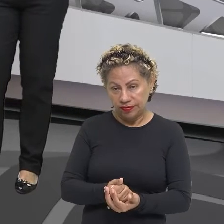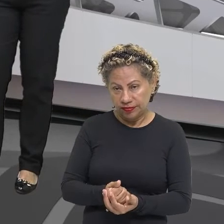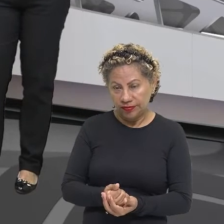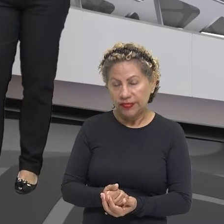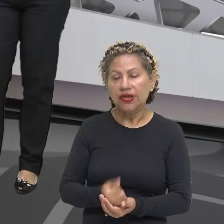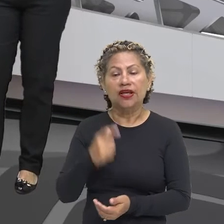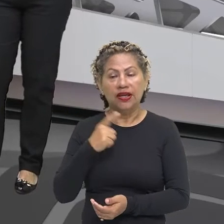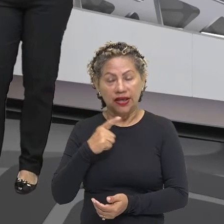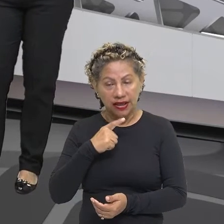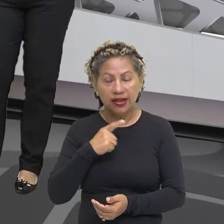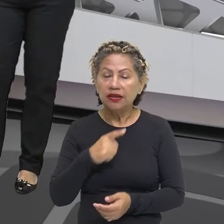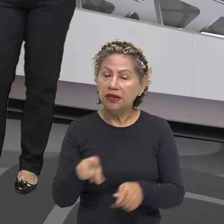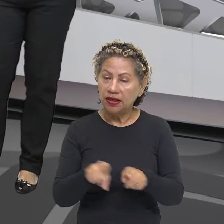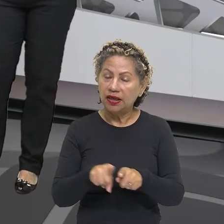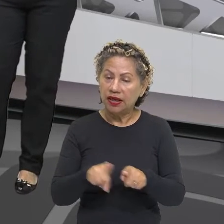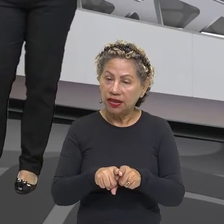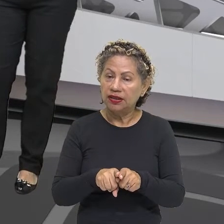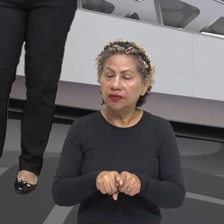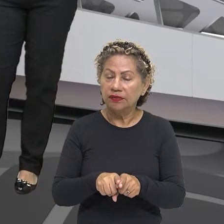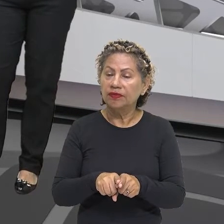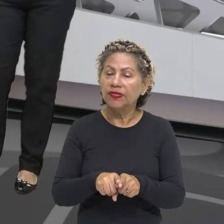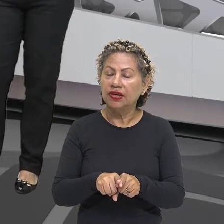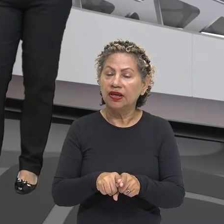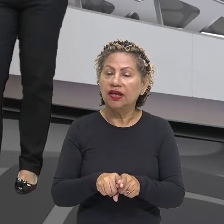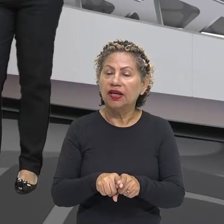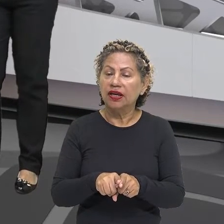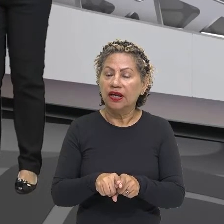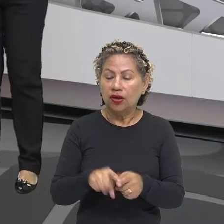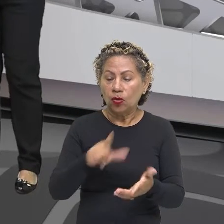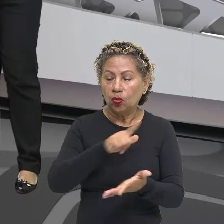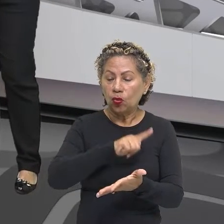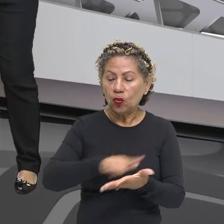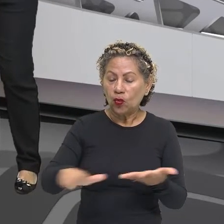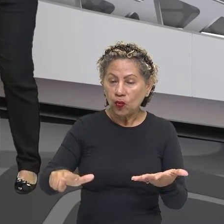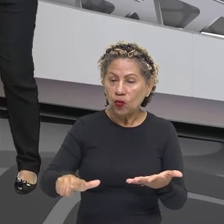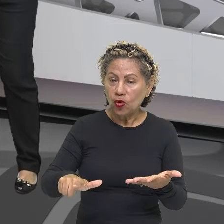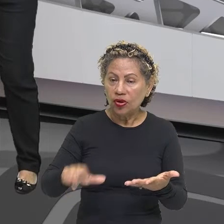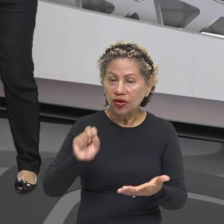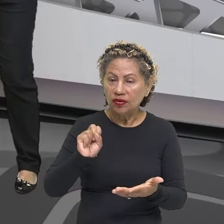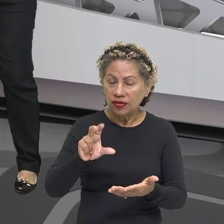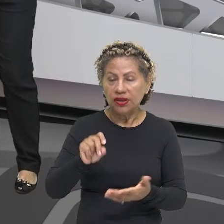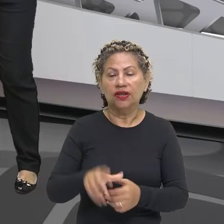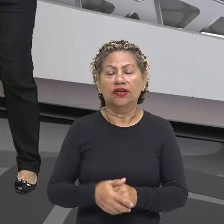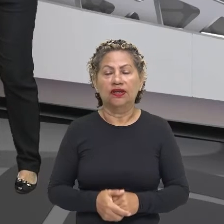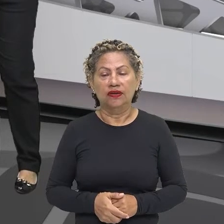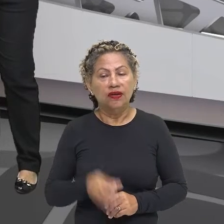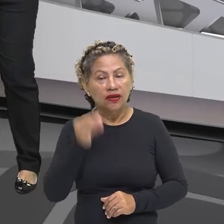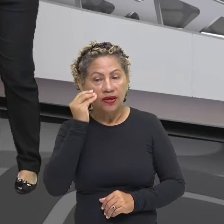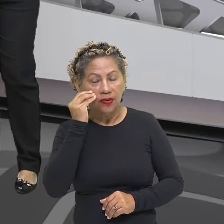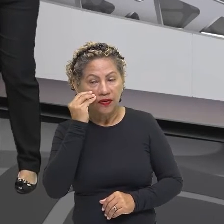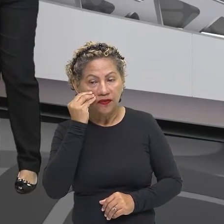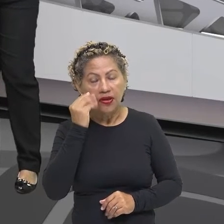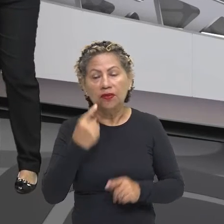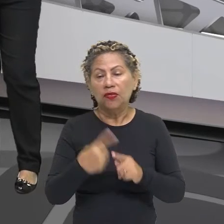RG. Aí pego, baixo o meu RG e mando pelo WhatsApp. Então, vocês entenderam a questão